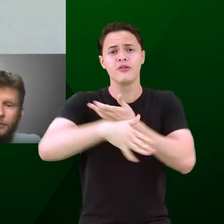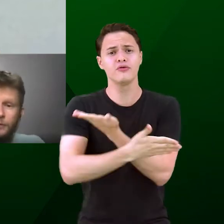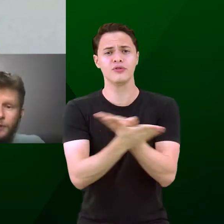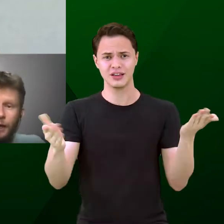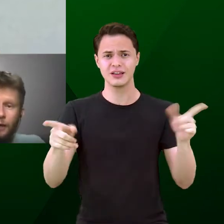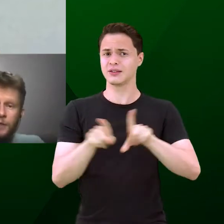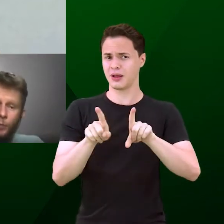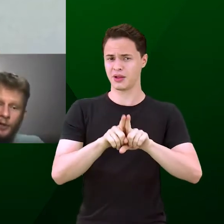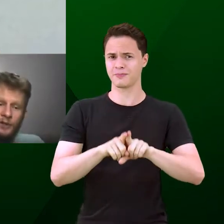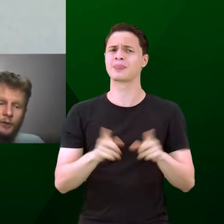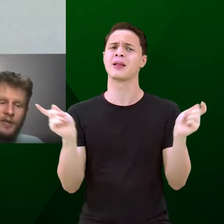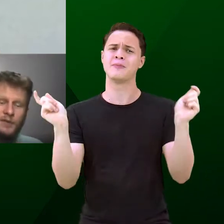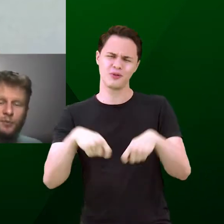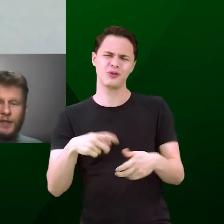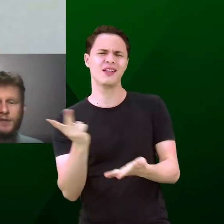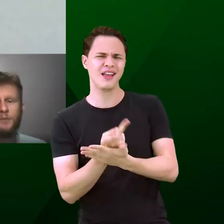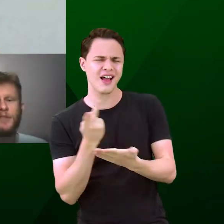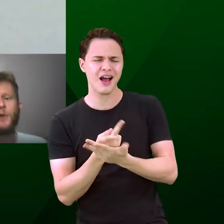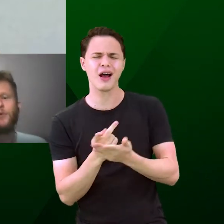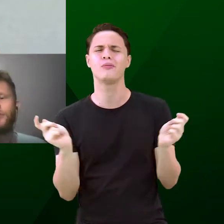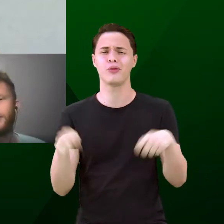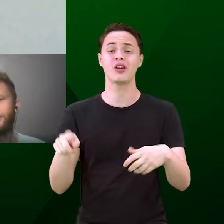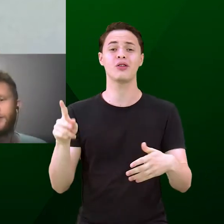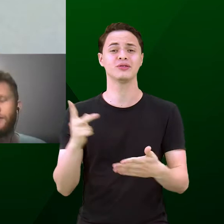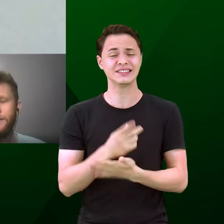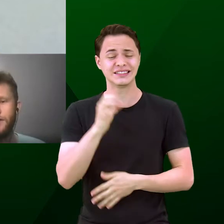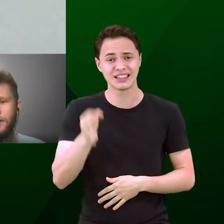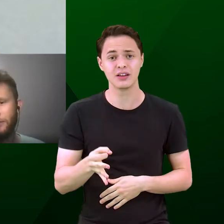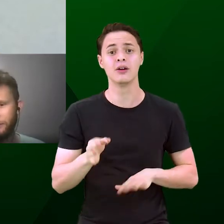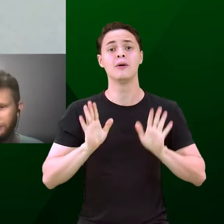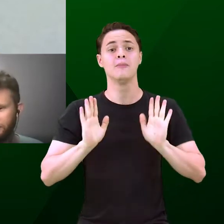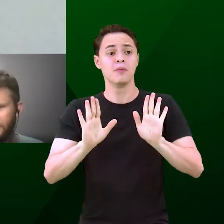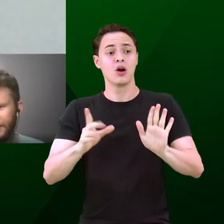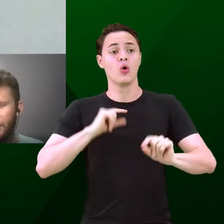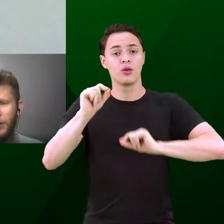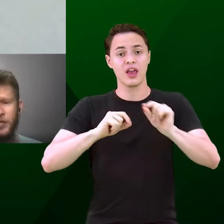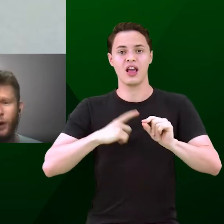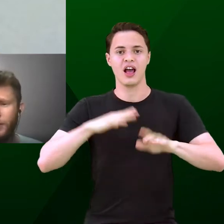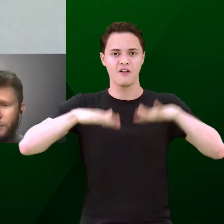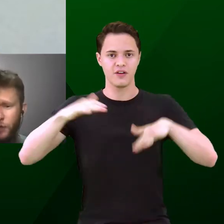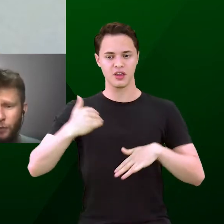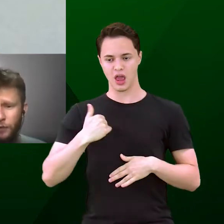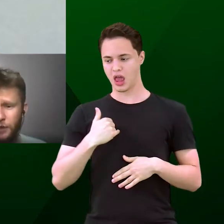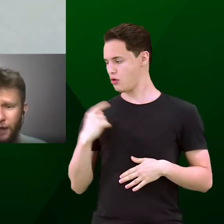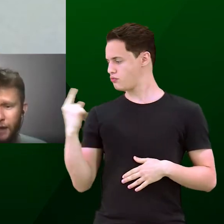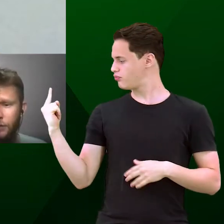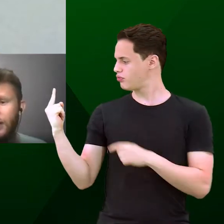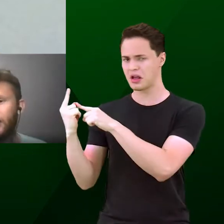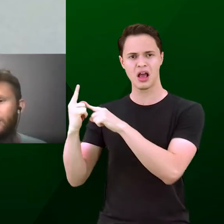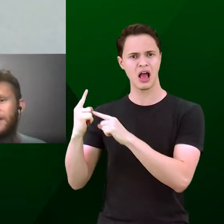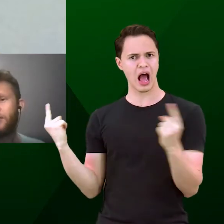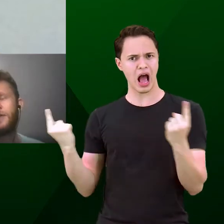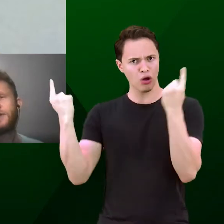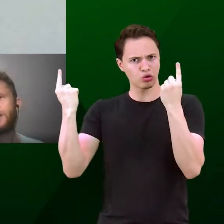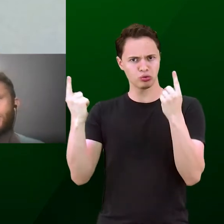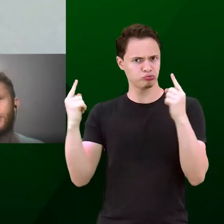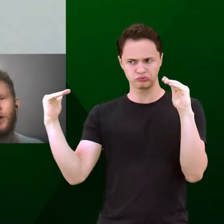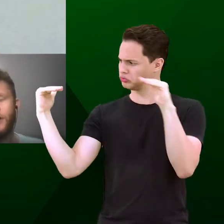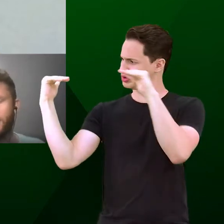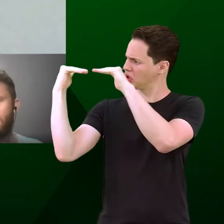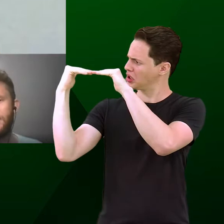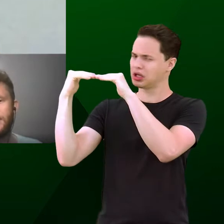corrida, eu procurei aqui dar uma centralizada não em aspectos tão técnicos, né, dos efeitos fisiológicos do corpo,